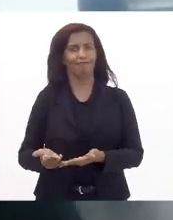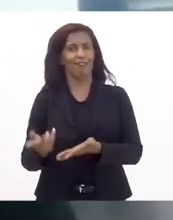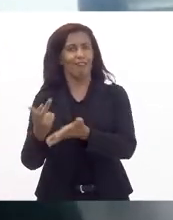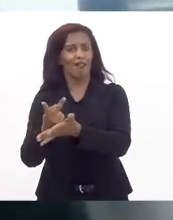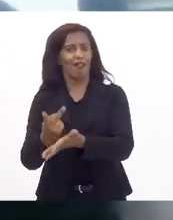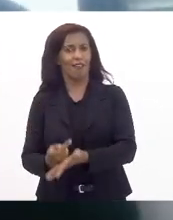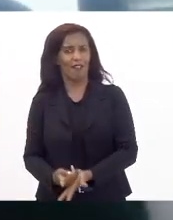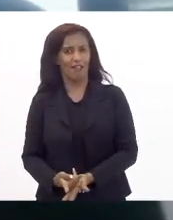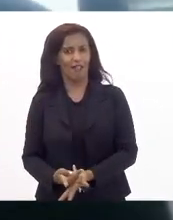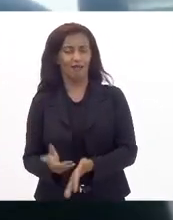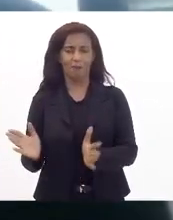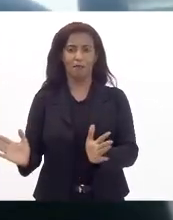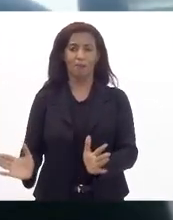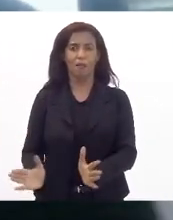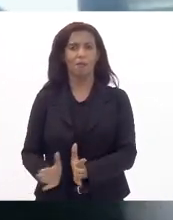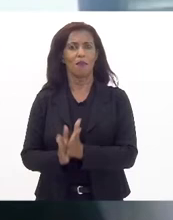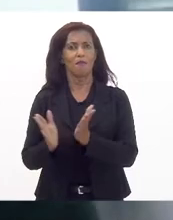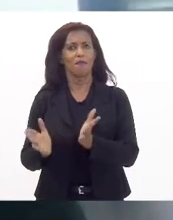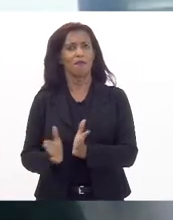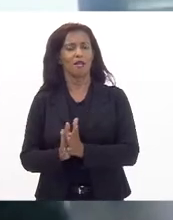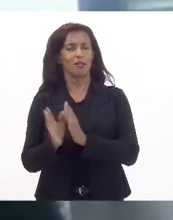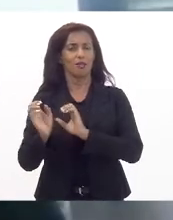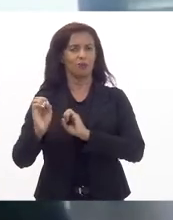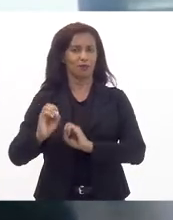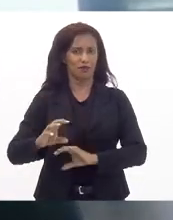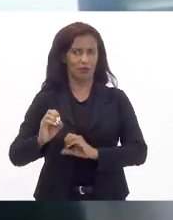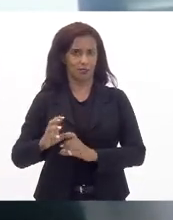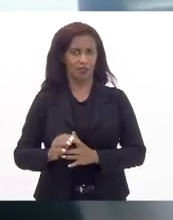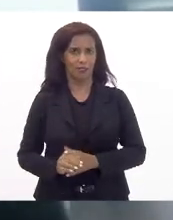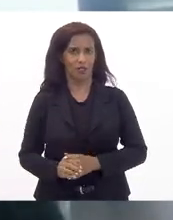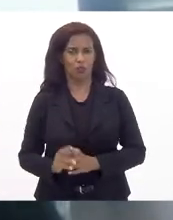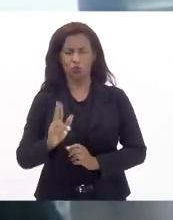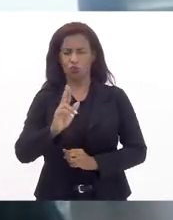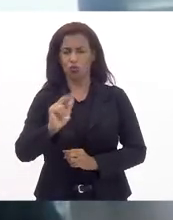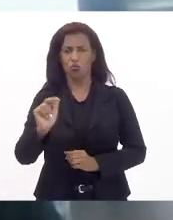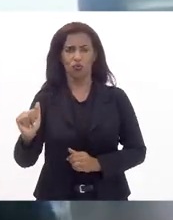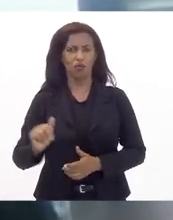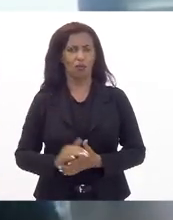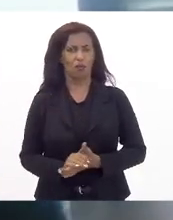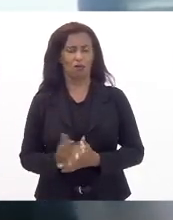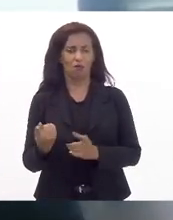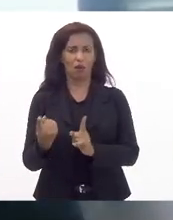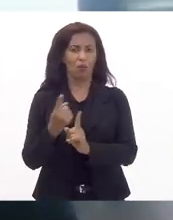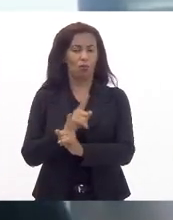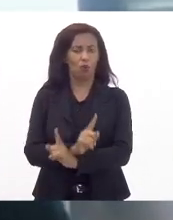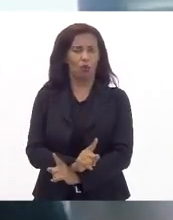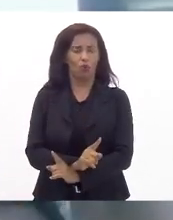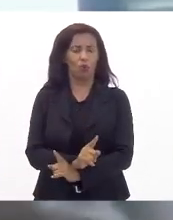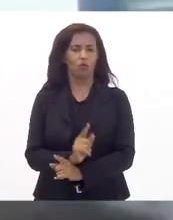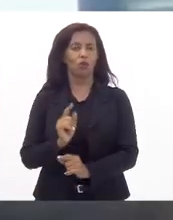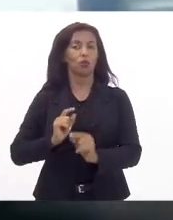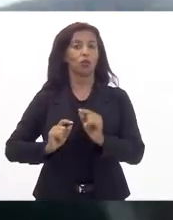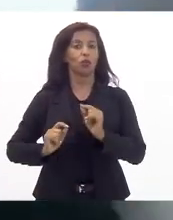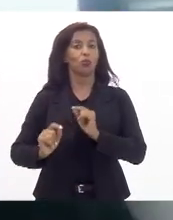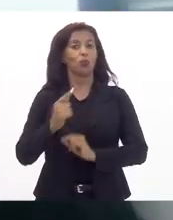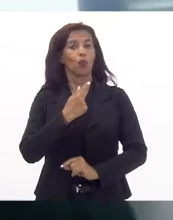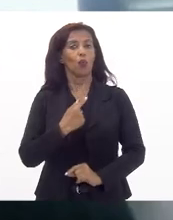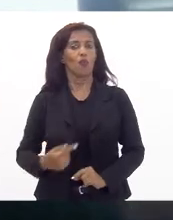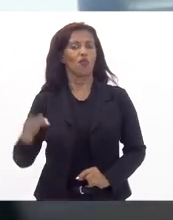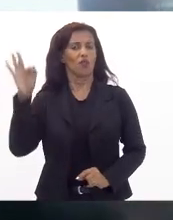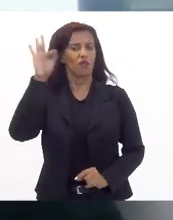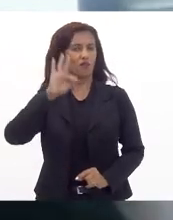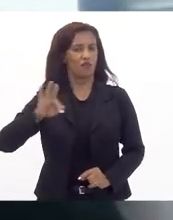para o ímpio preenchimento da Educação e ao contrário Federal